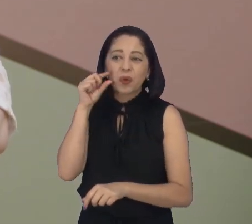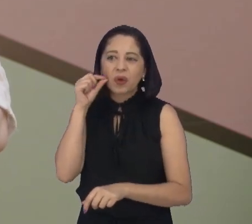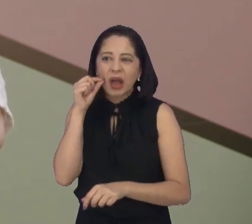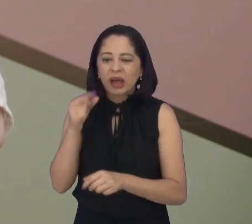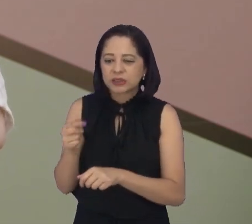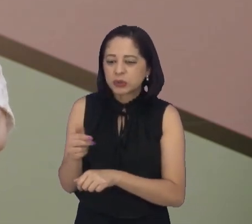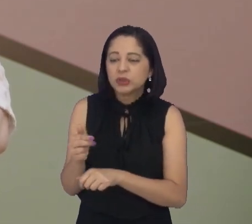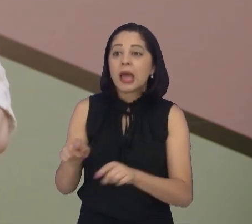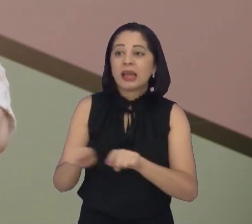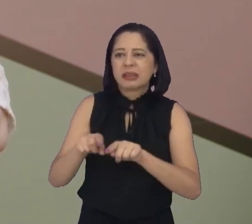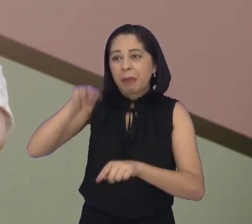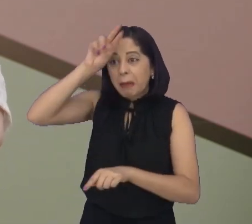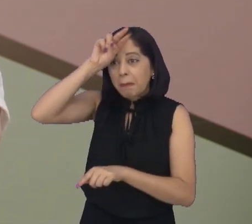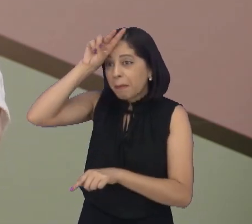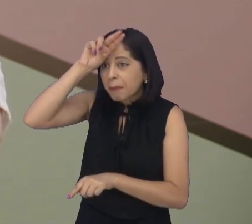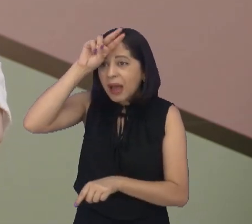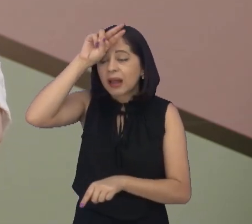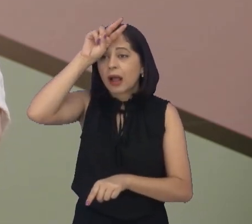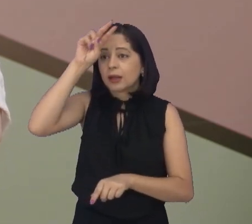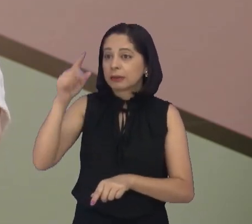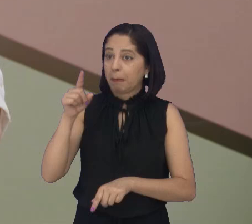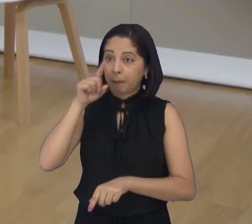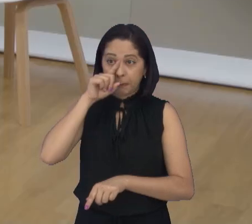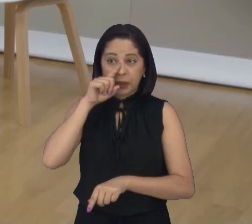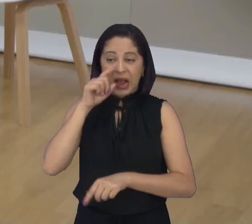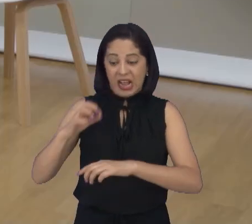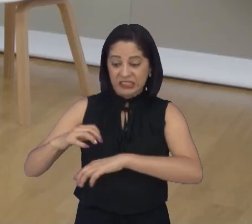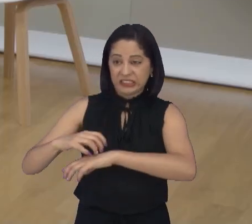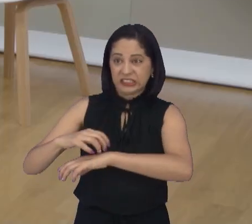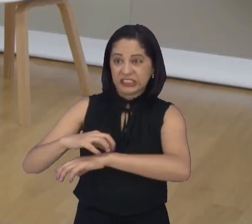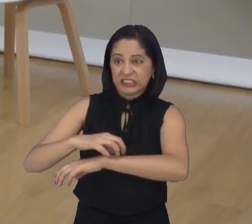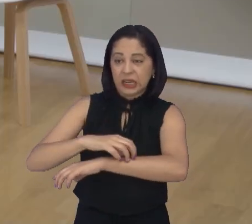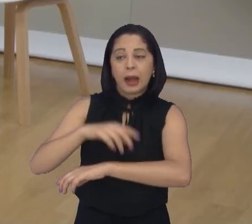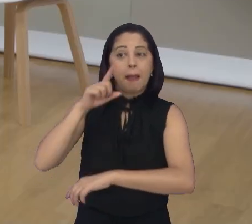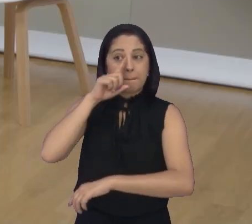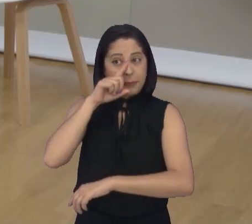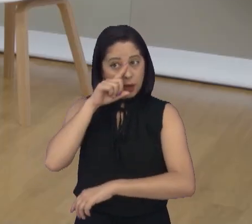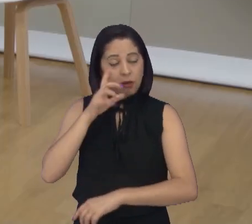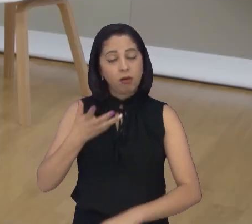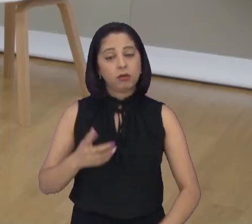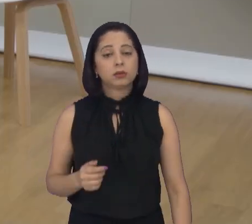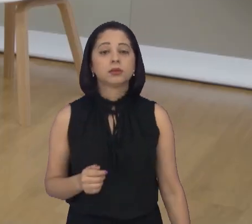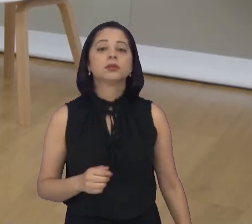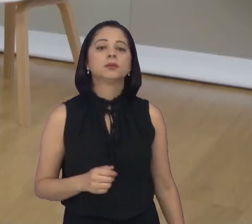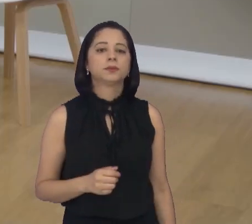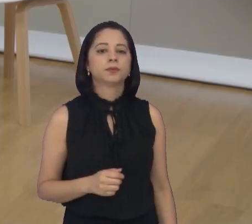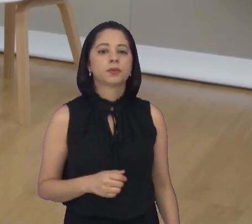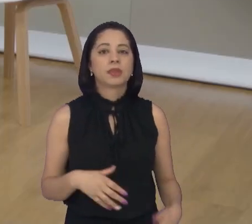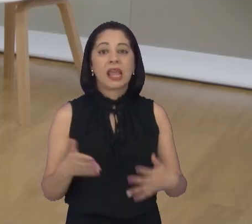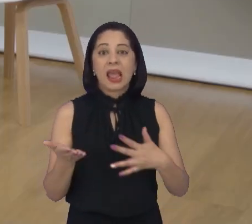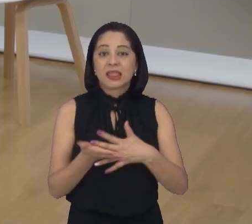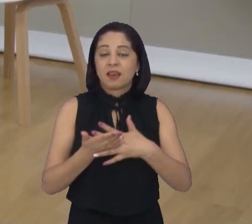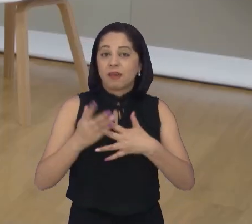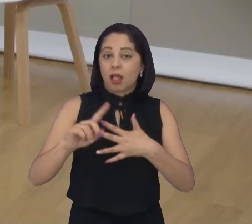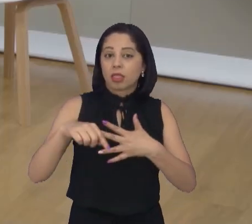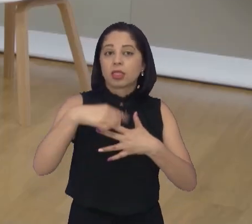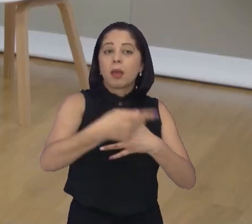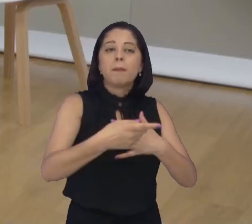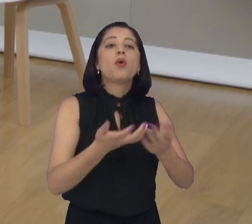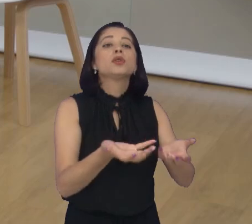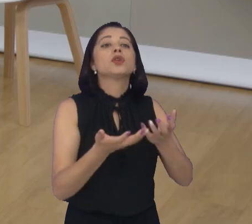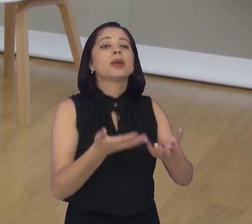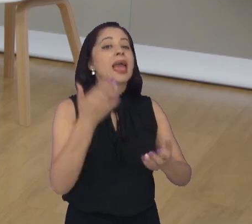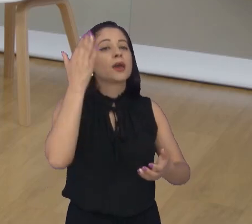né, inabitável, né, com risco, né, de contaminação. Enfim. Tá certo. Bom, e depois do intervalo eu quero saber como que é realizado